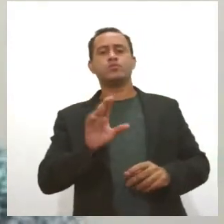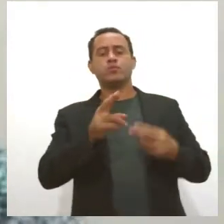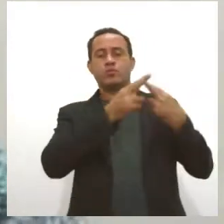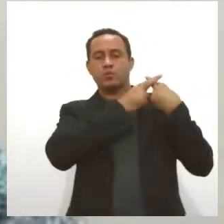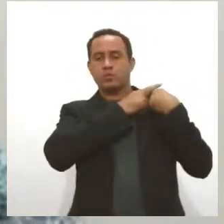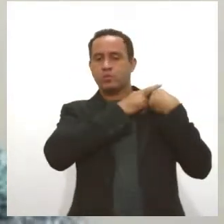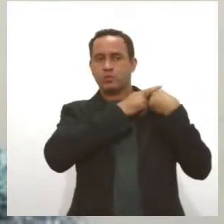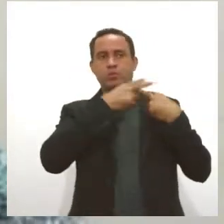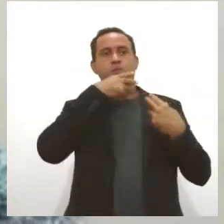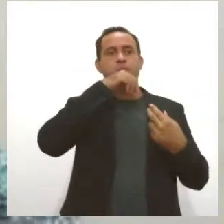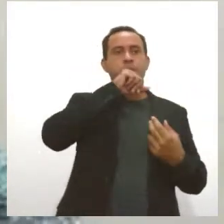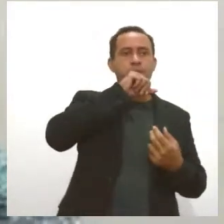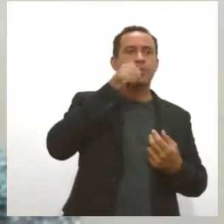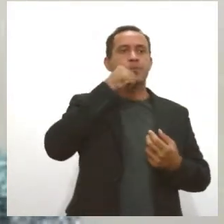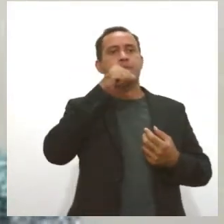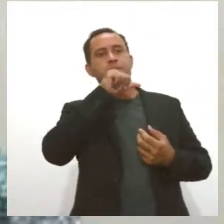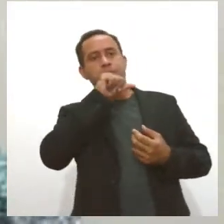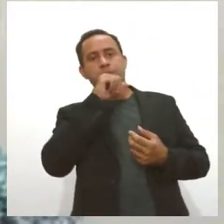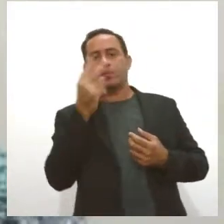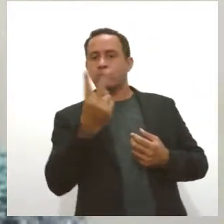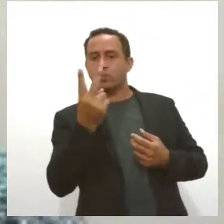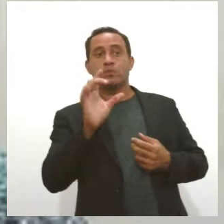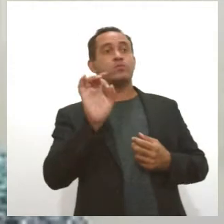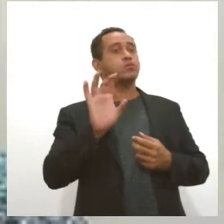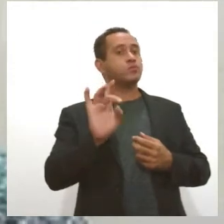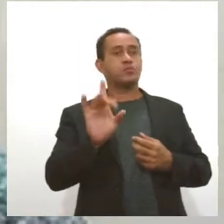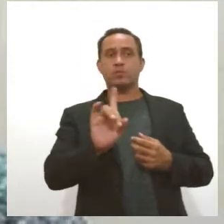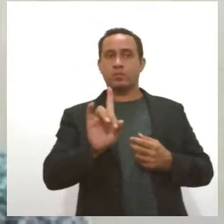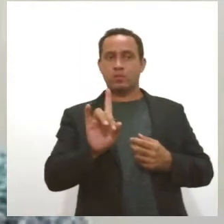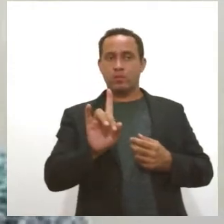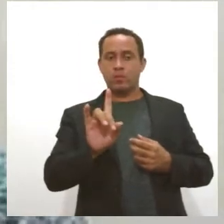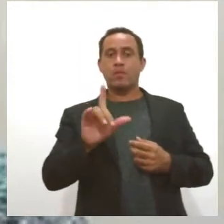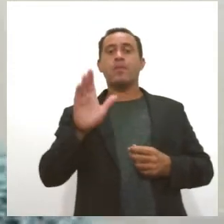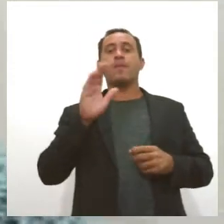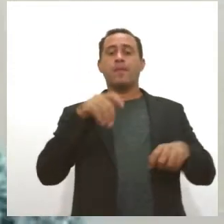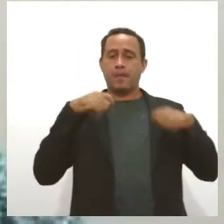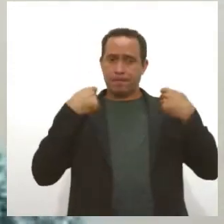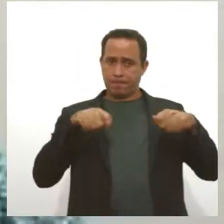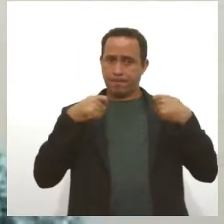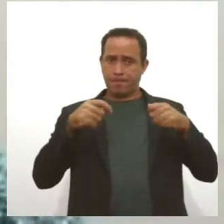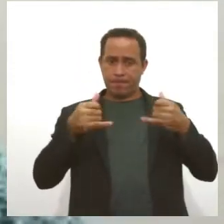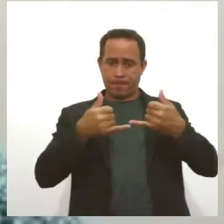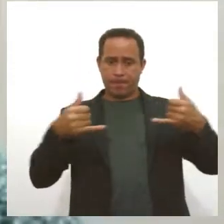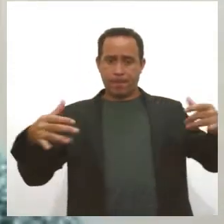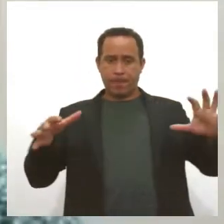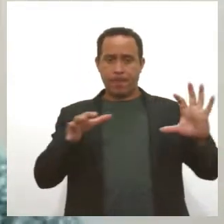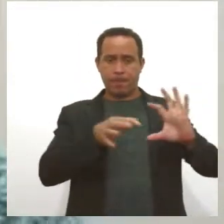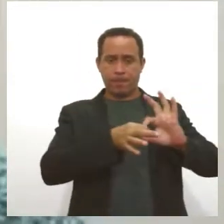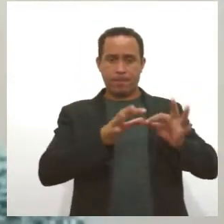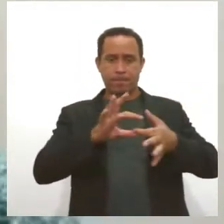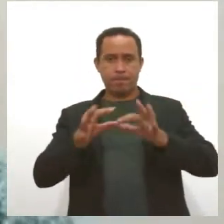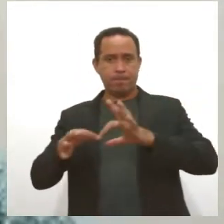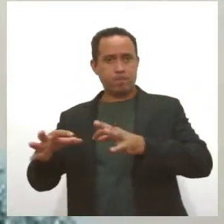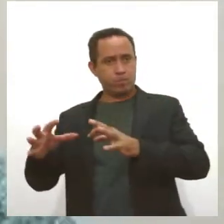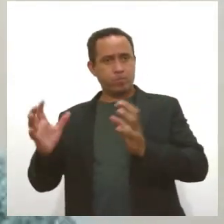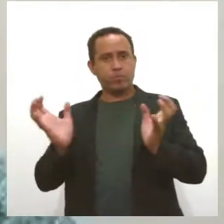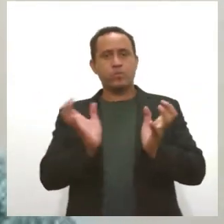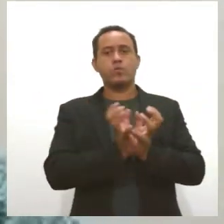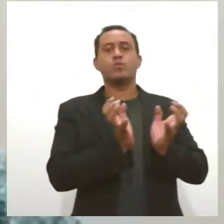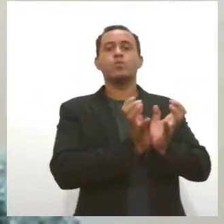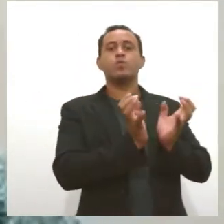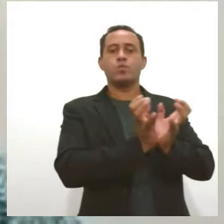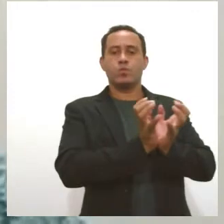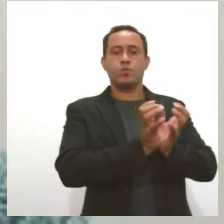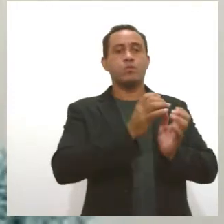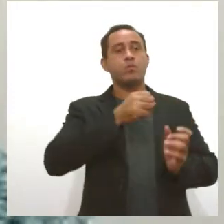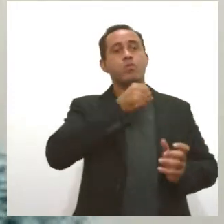responsabilidade dos pais e das mães, né, mas também existe uma necessidade de uma rede para a educação. Essa rede é composta pelos